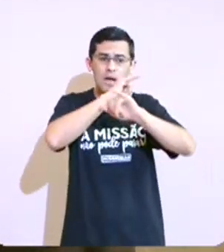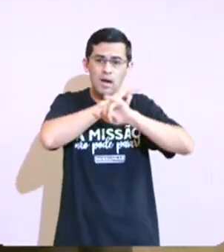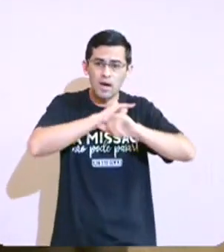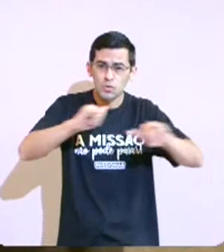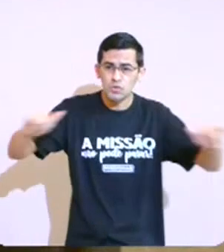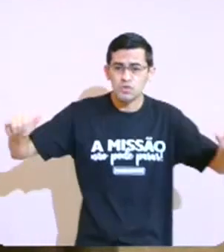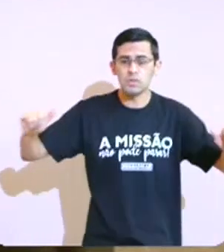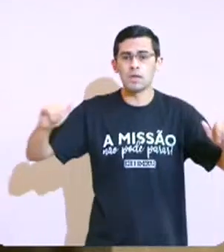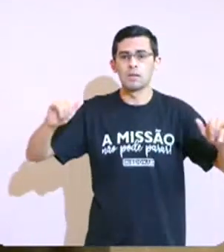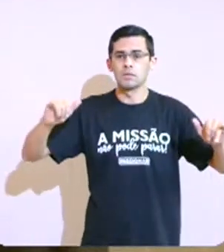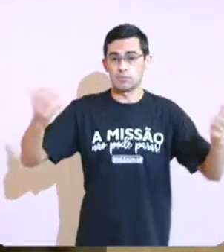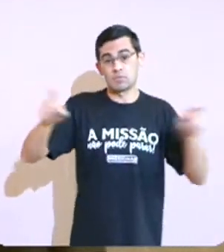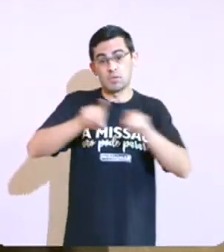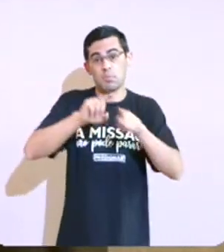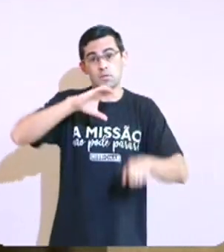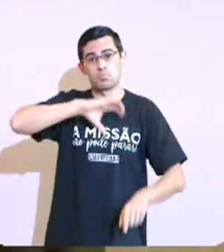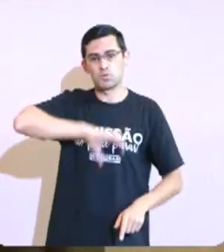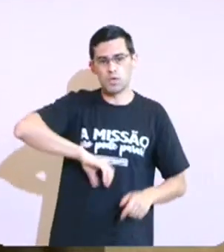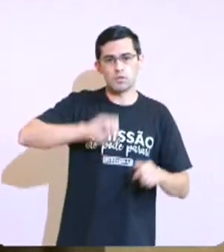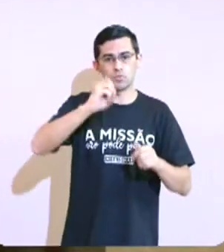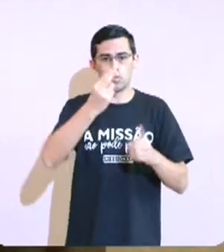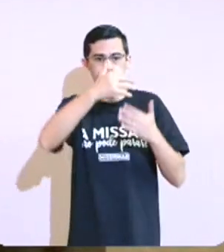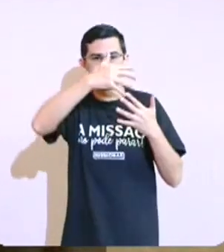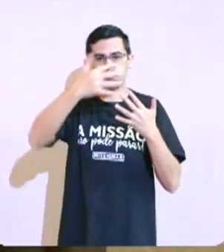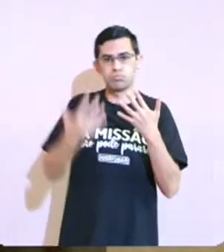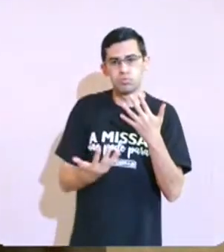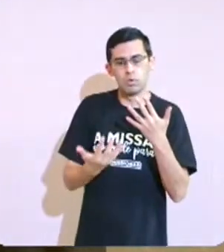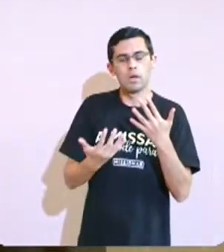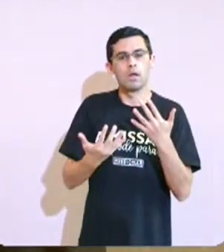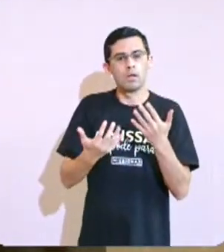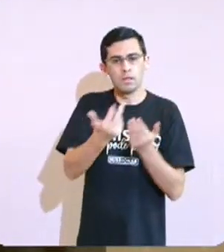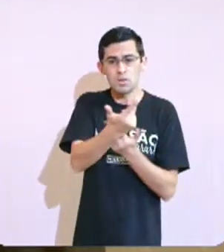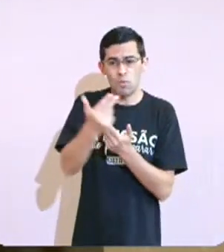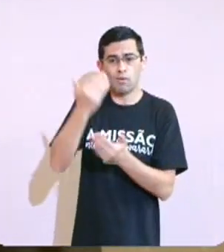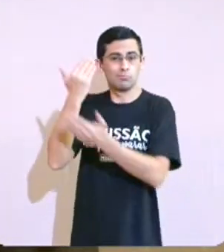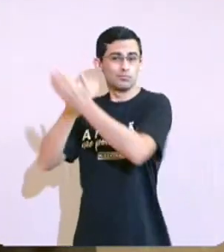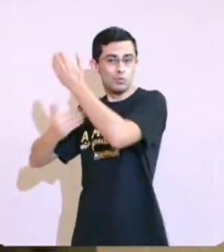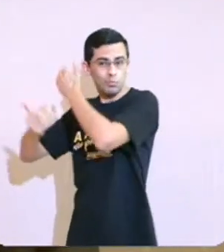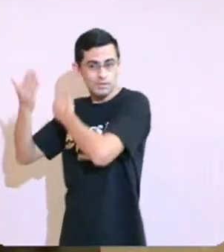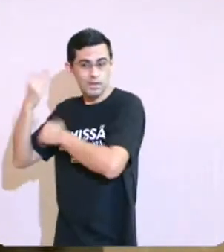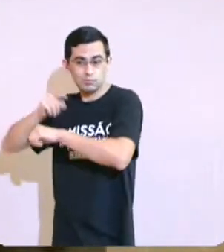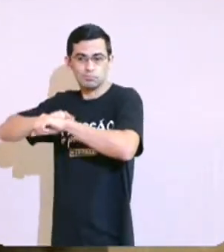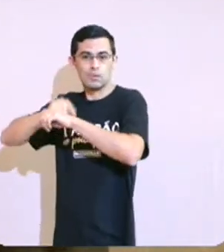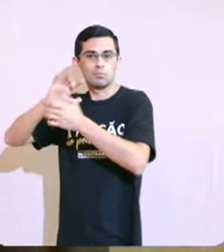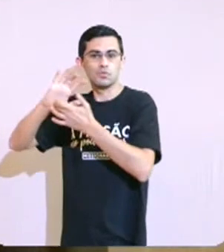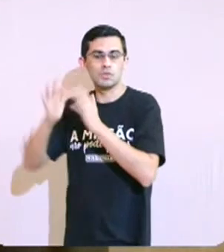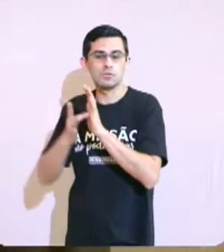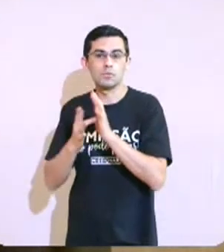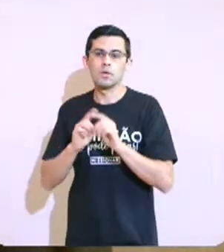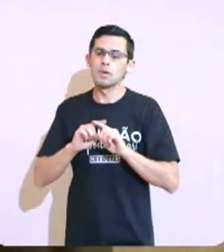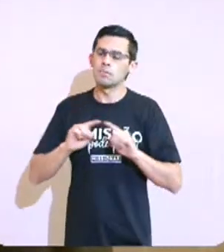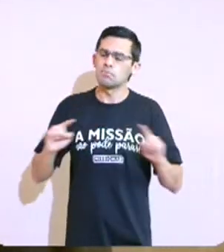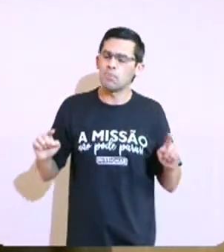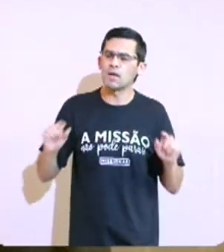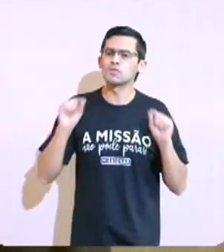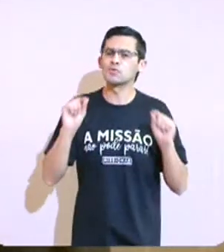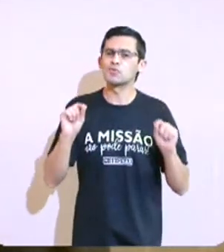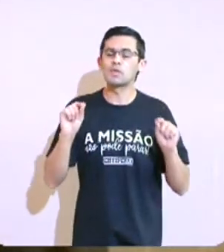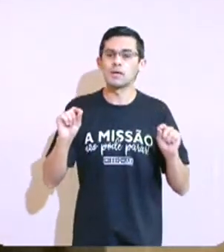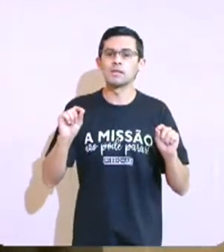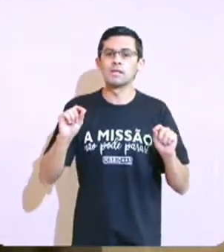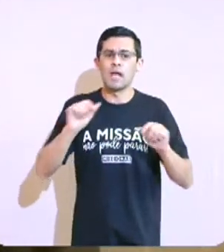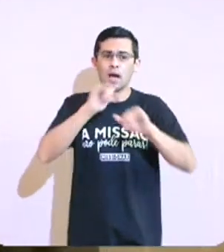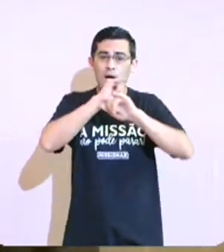proclama na língua portuguesa. Mesma coisa na língua grega. Mas querigma era